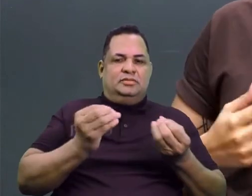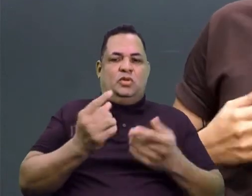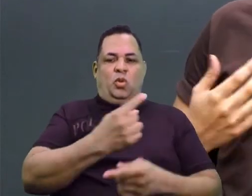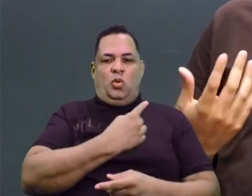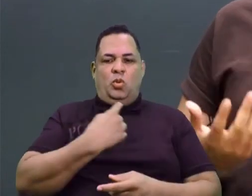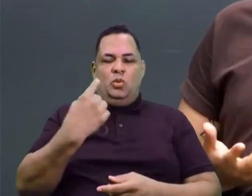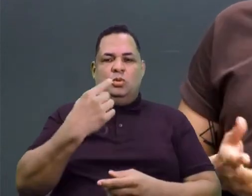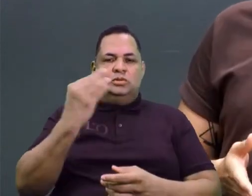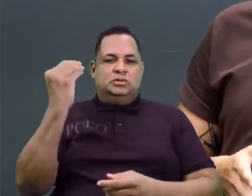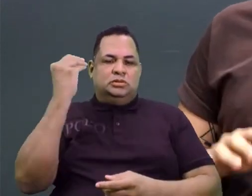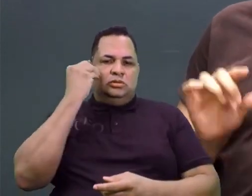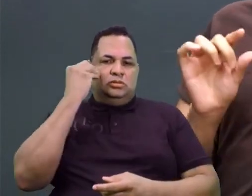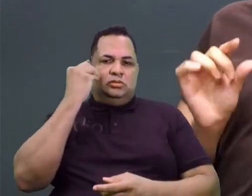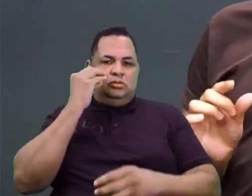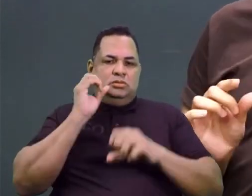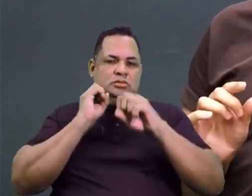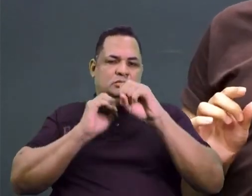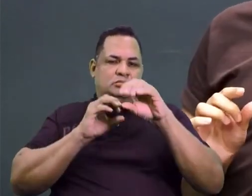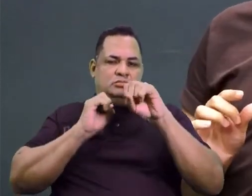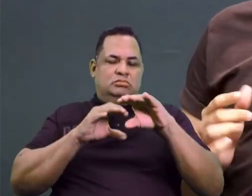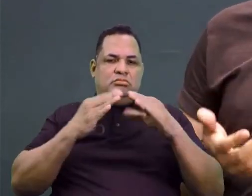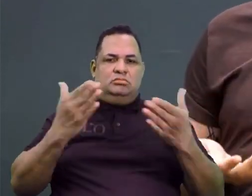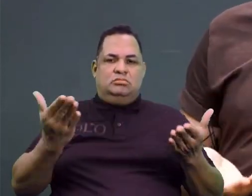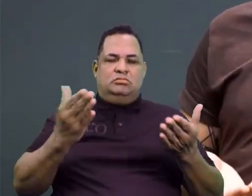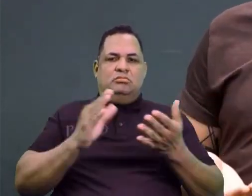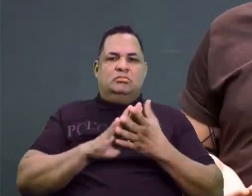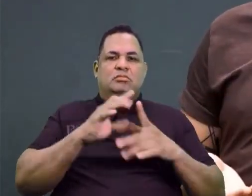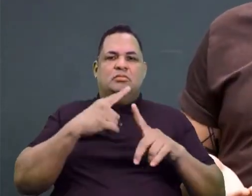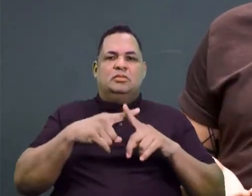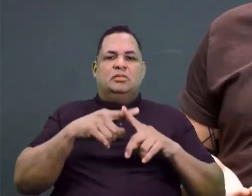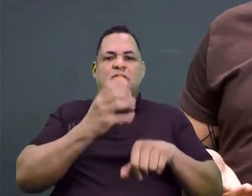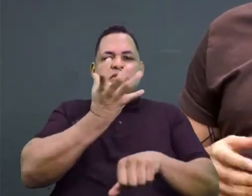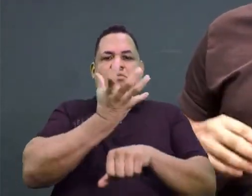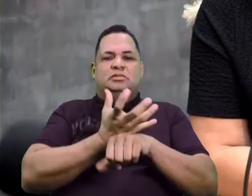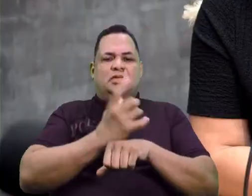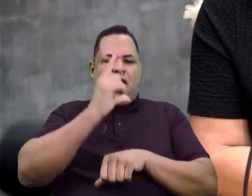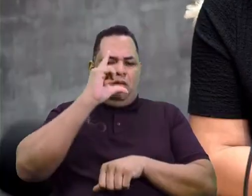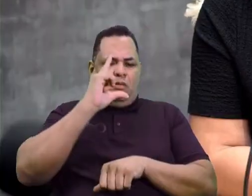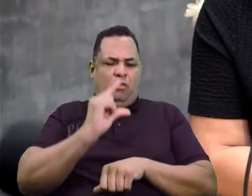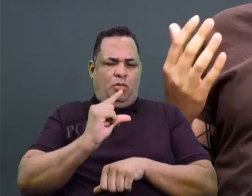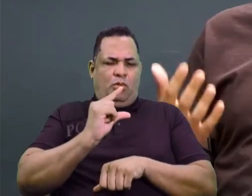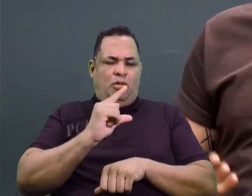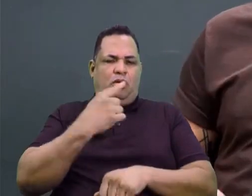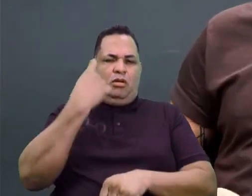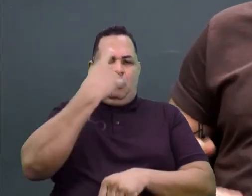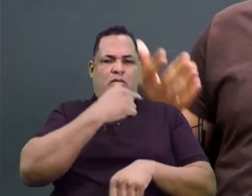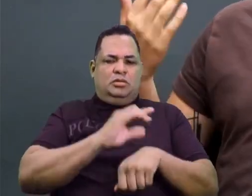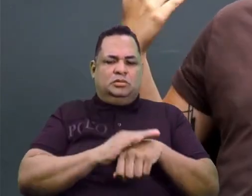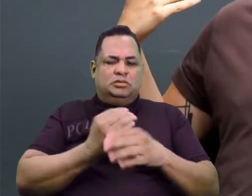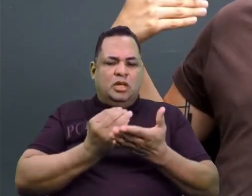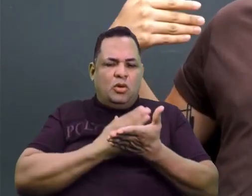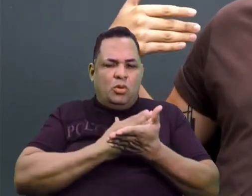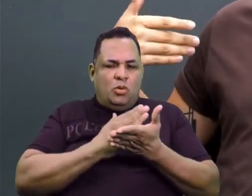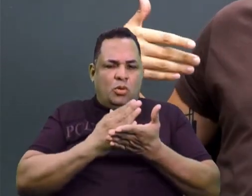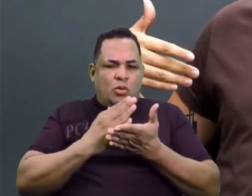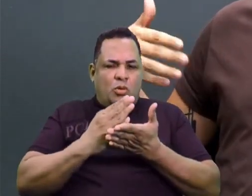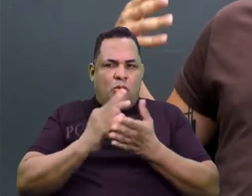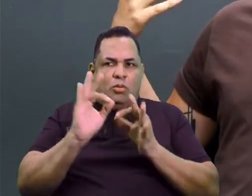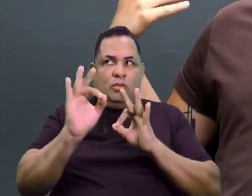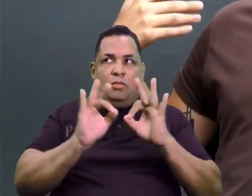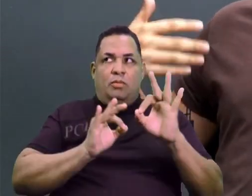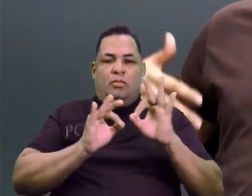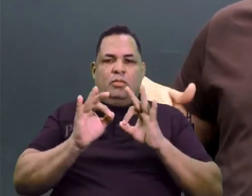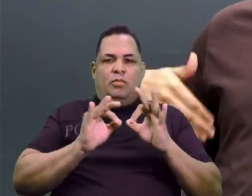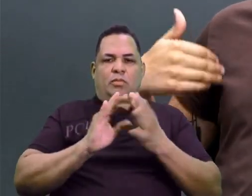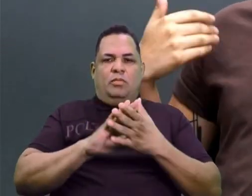gente vem tentando passar um pouquinho. Porque a nossa disciplina é curta. Então a gente vai lá, planta a sementinha, que nem eu fiz lá na disciplina